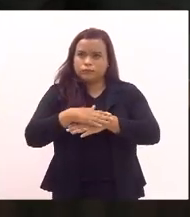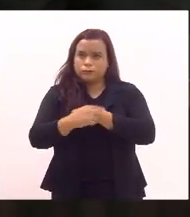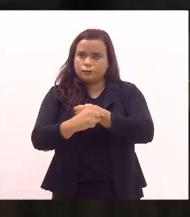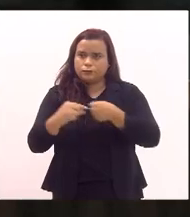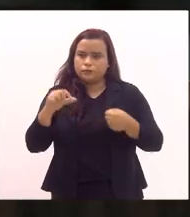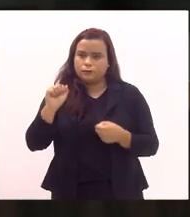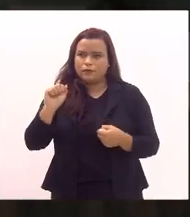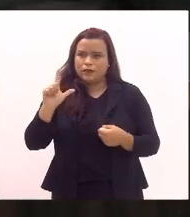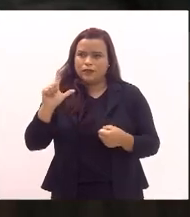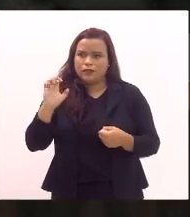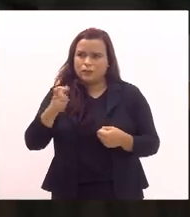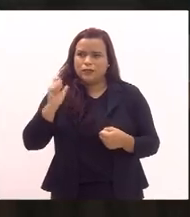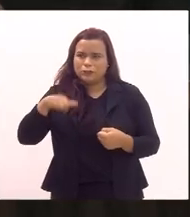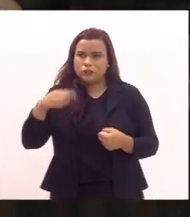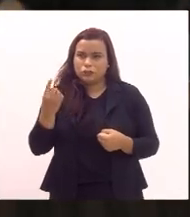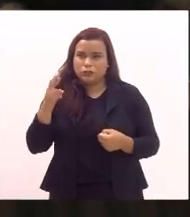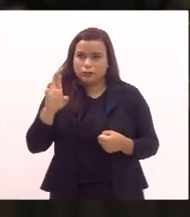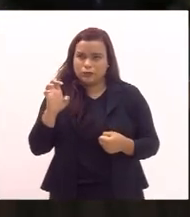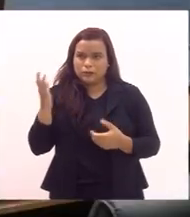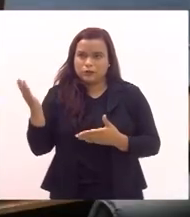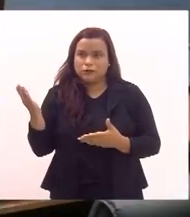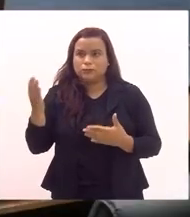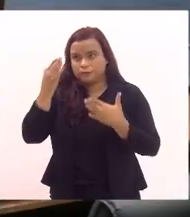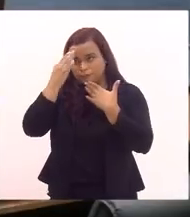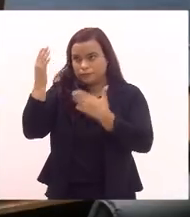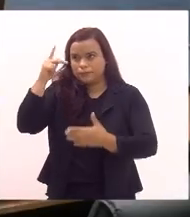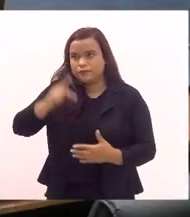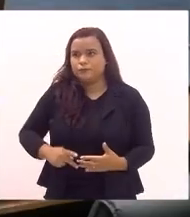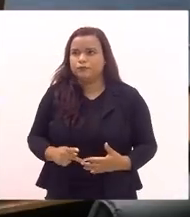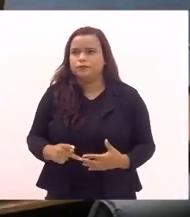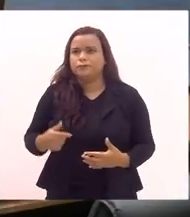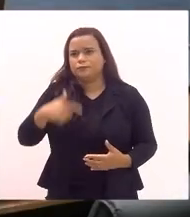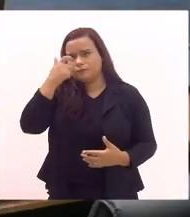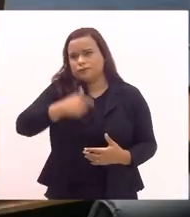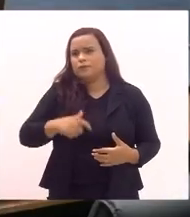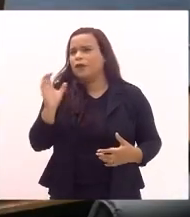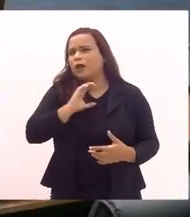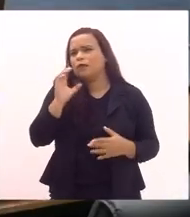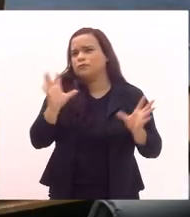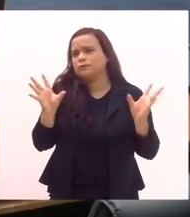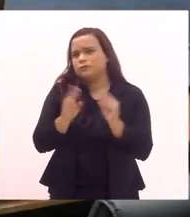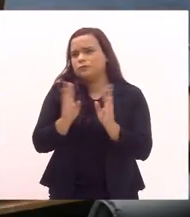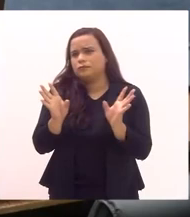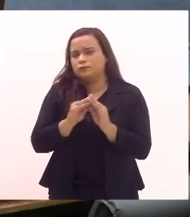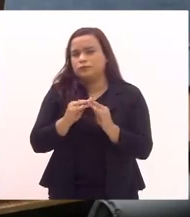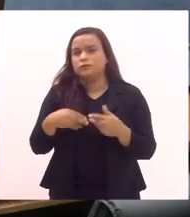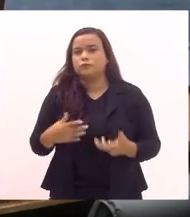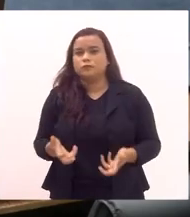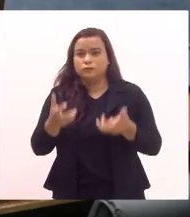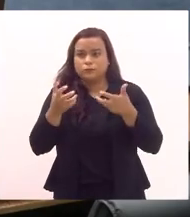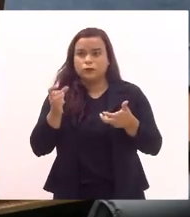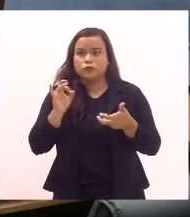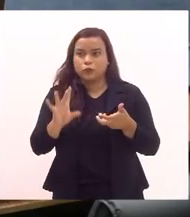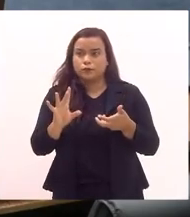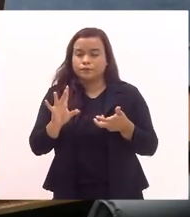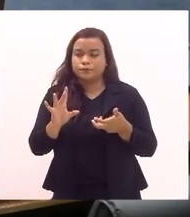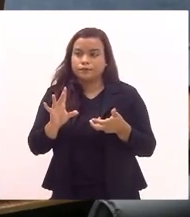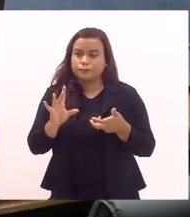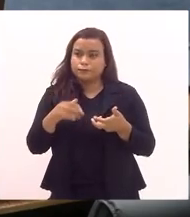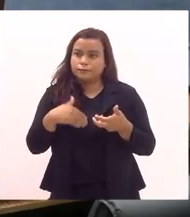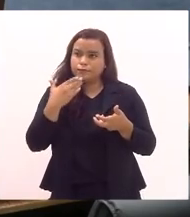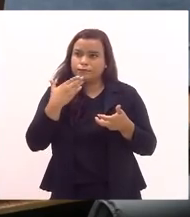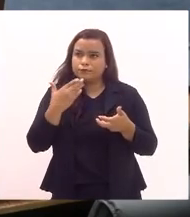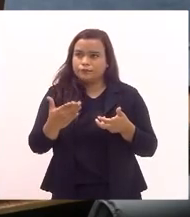Alexandre knoploch Obrigado Presidente vou serei breve queria só pedir